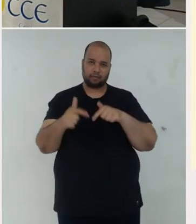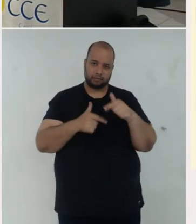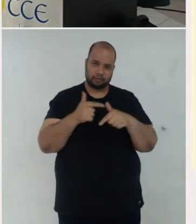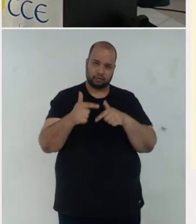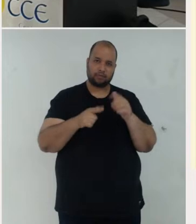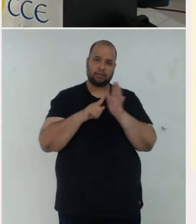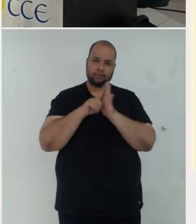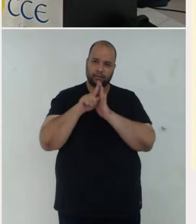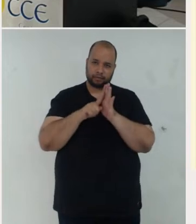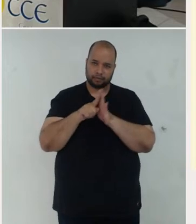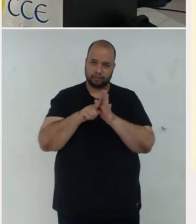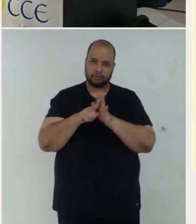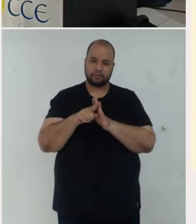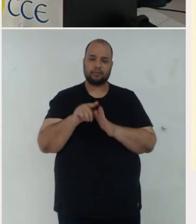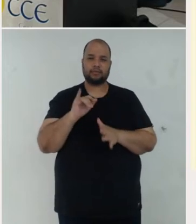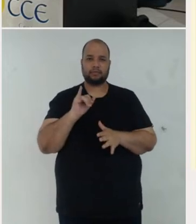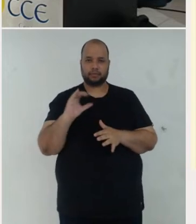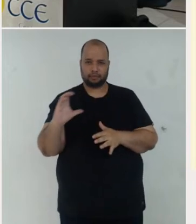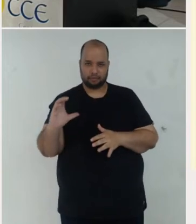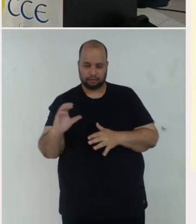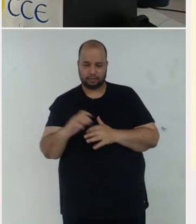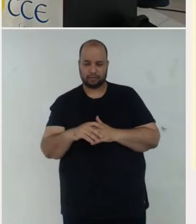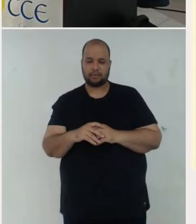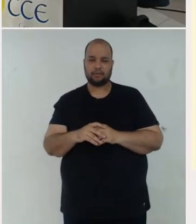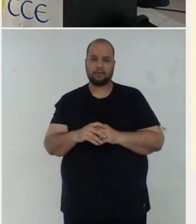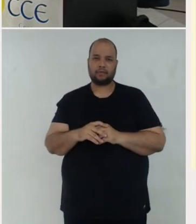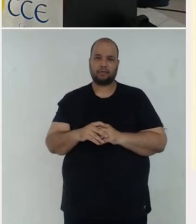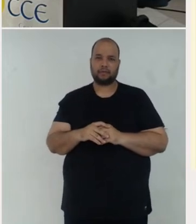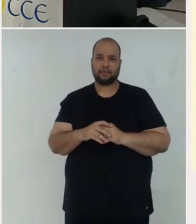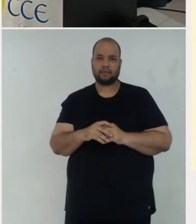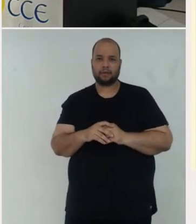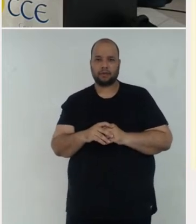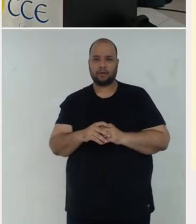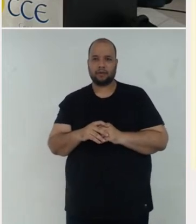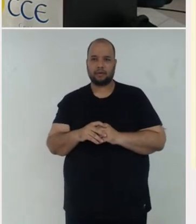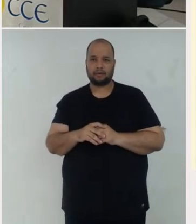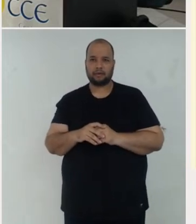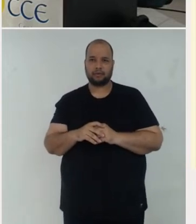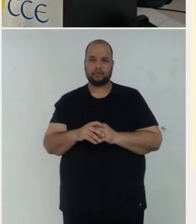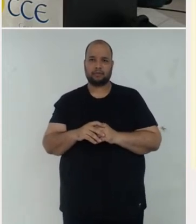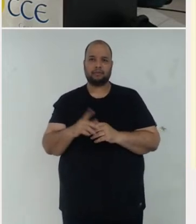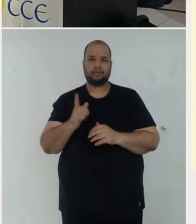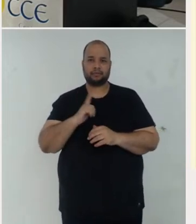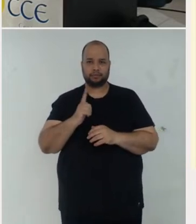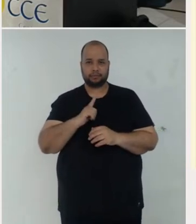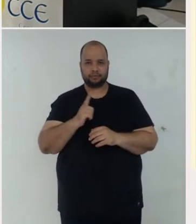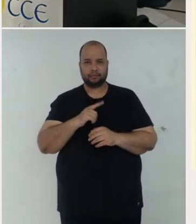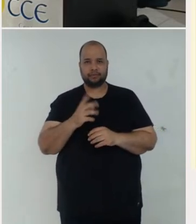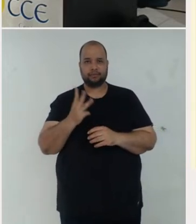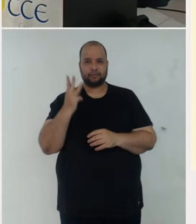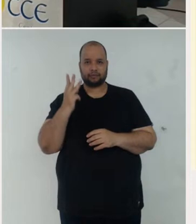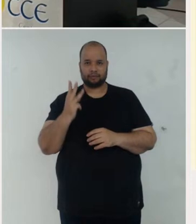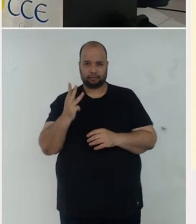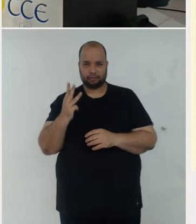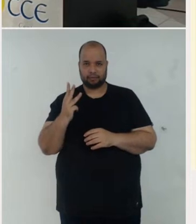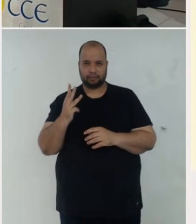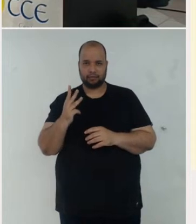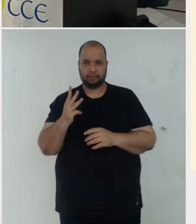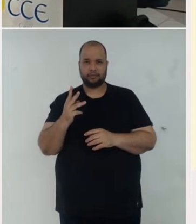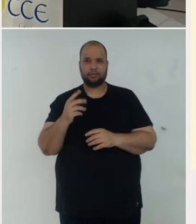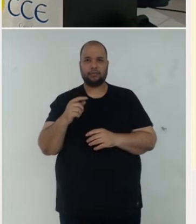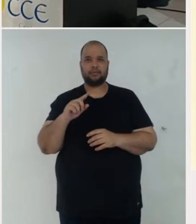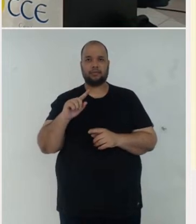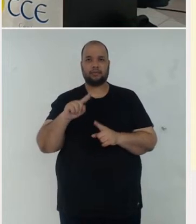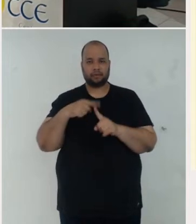dessas pesquisas de iniciação científica que nós estávamos desenvolvendo, eram os três, mais o Werner,